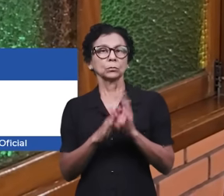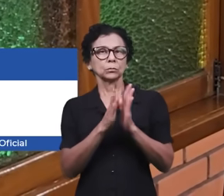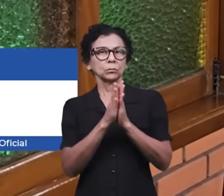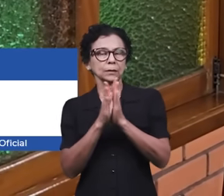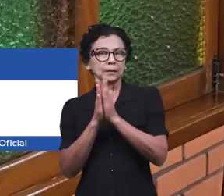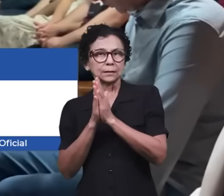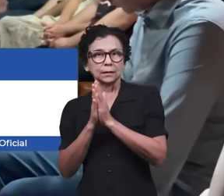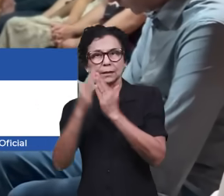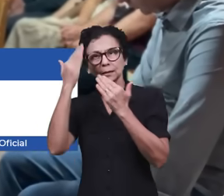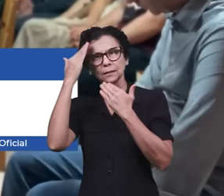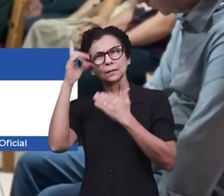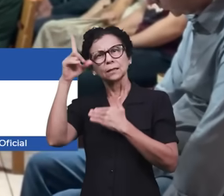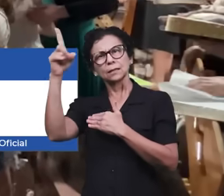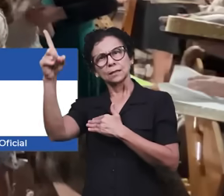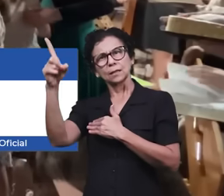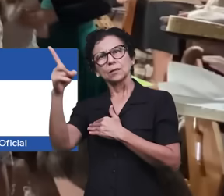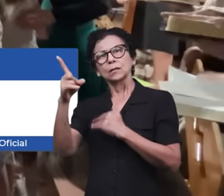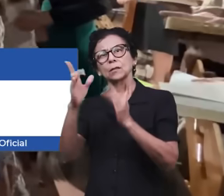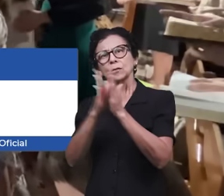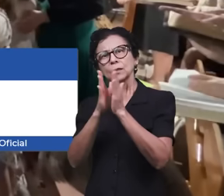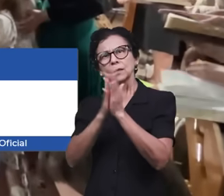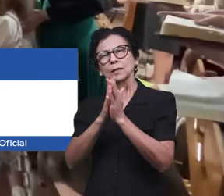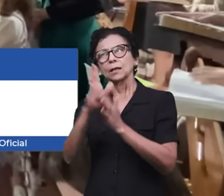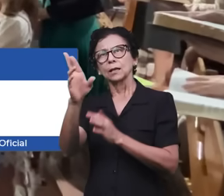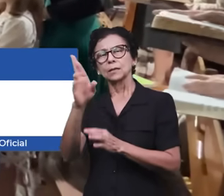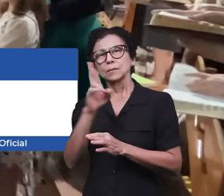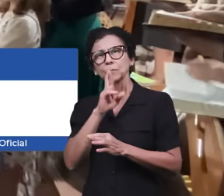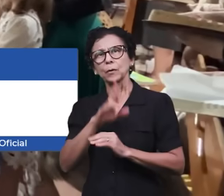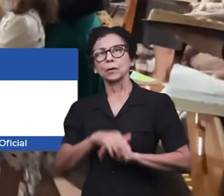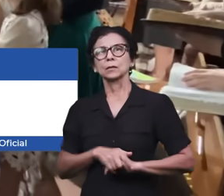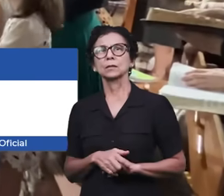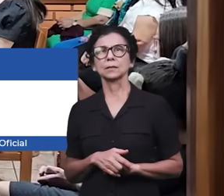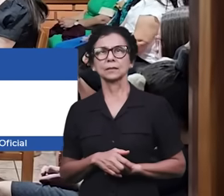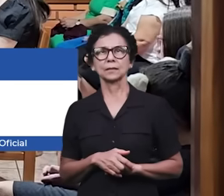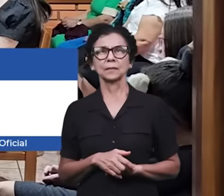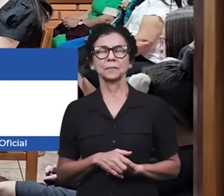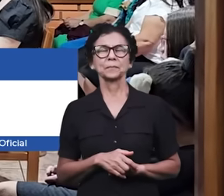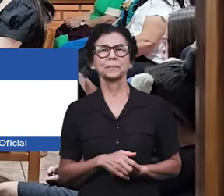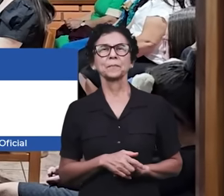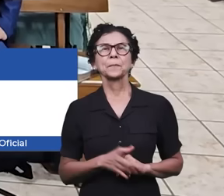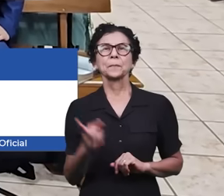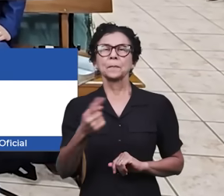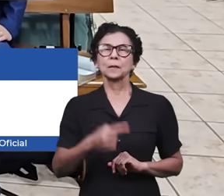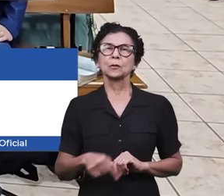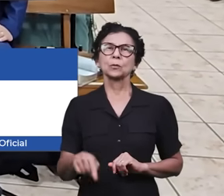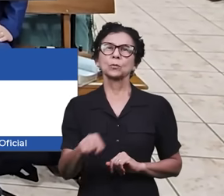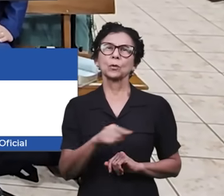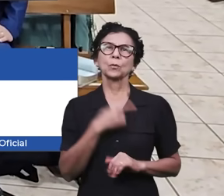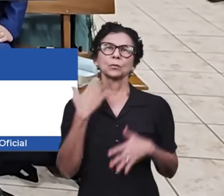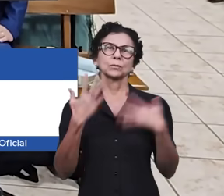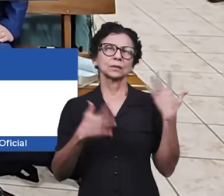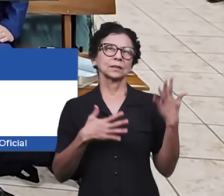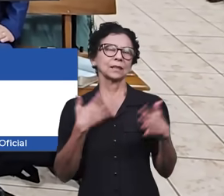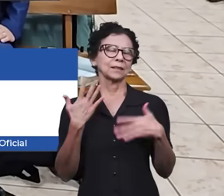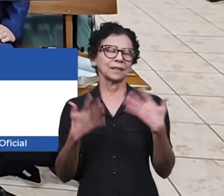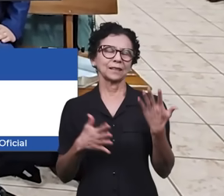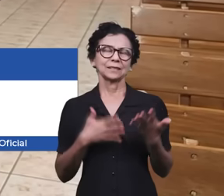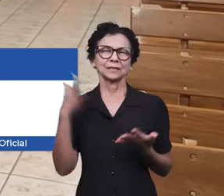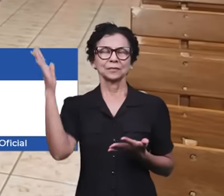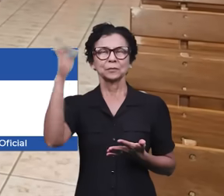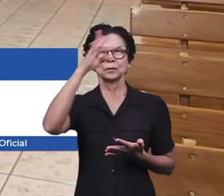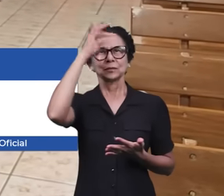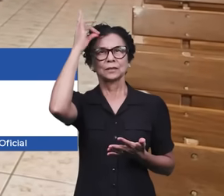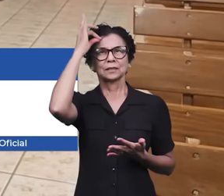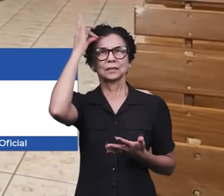tantas respostas de oração. Servos foram chamados para servir e os irmãos puderam sair com os corações cheios do Espírito